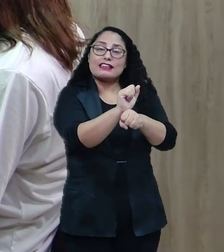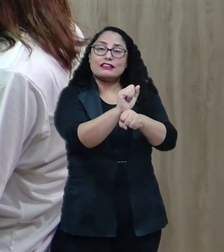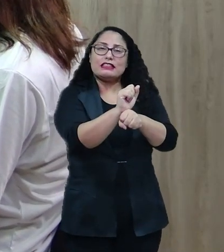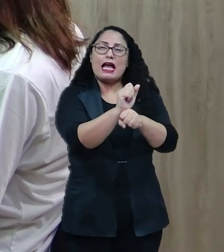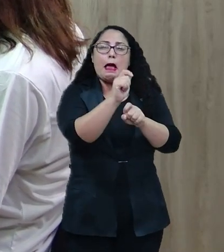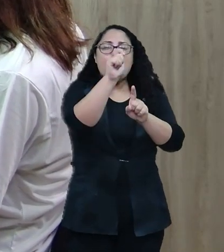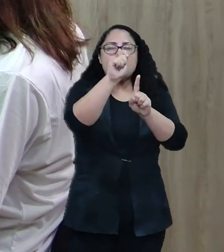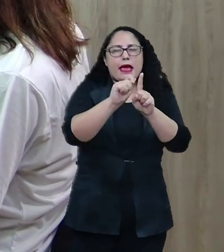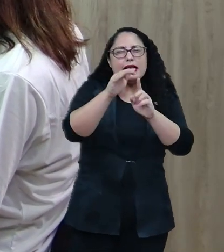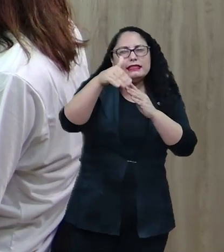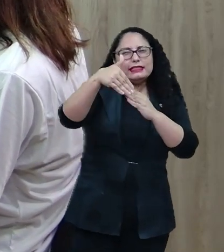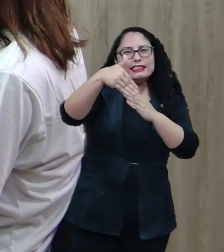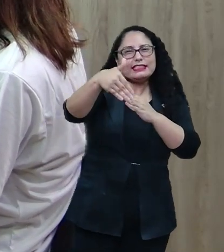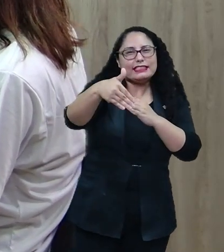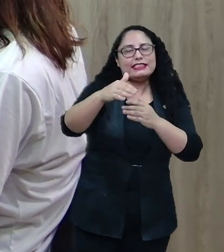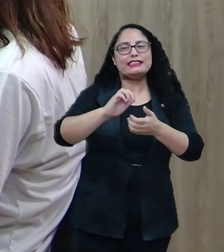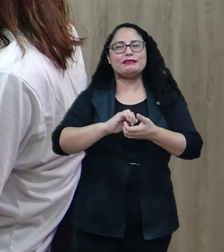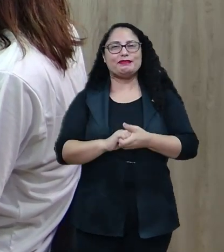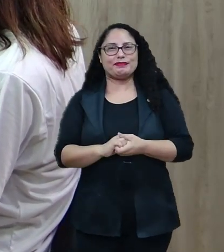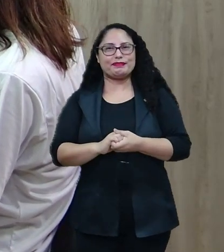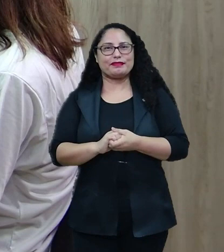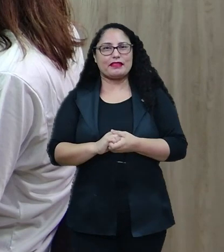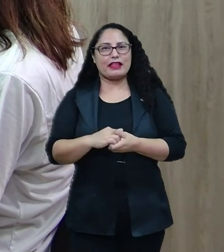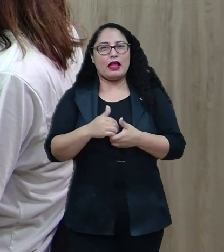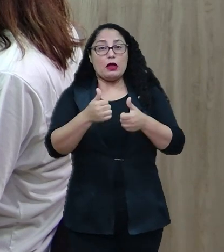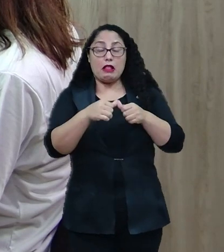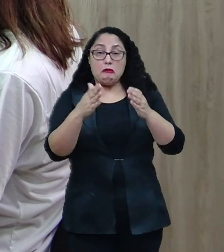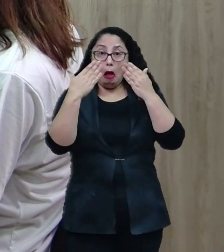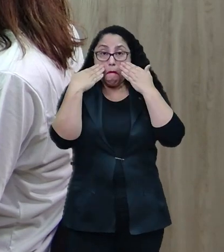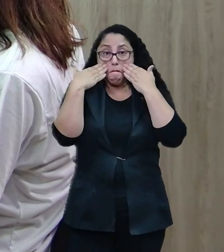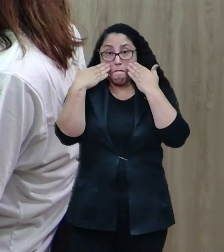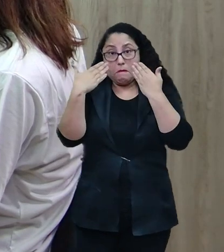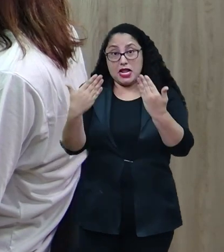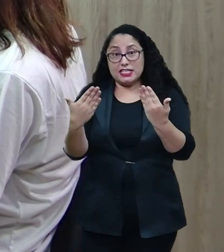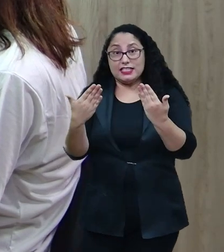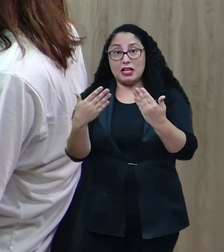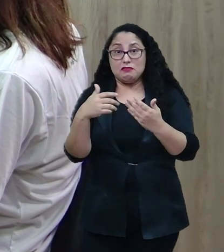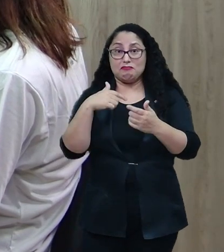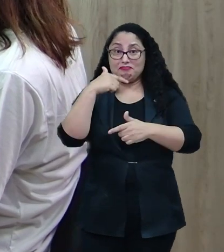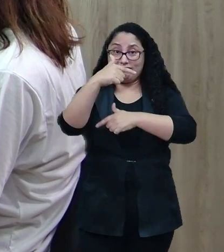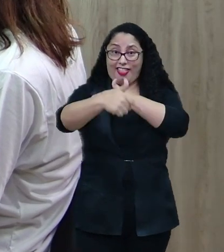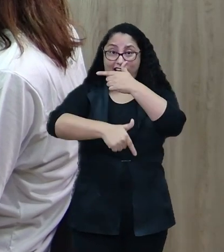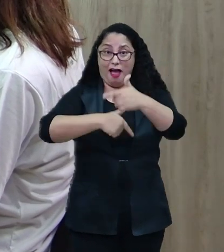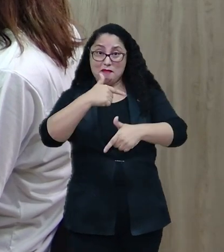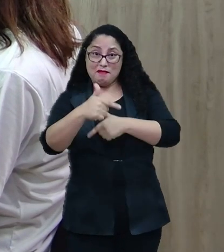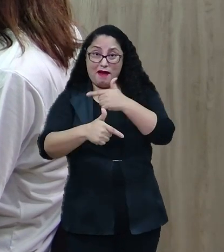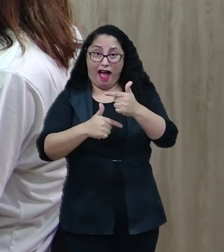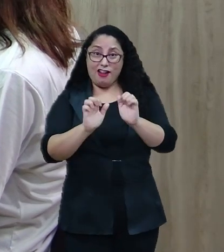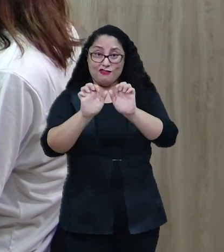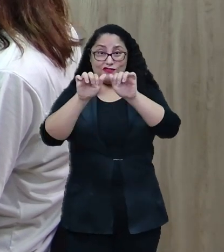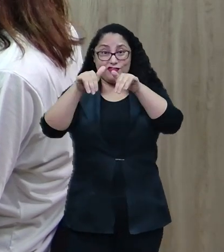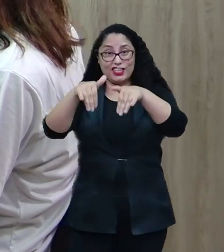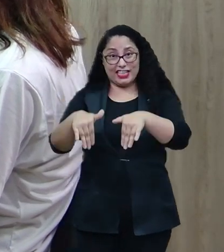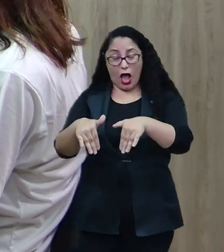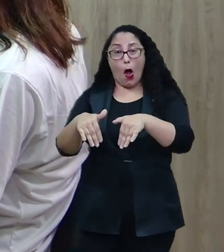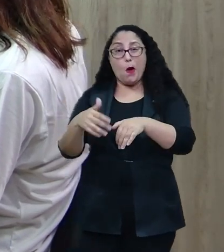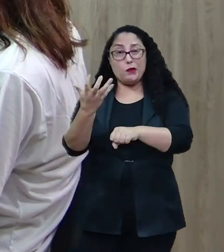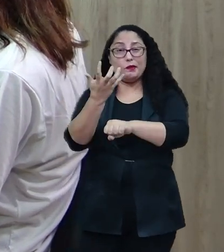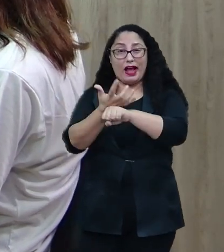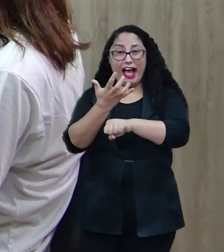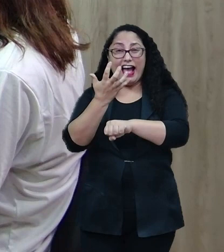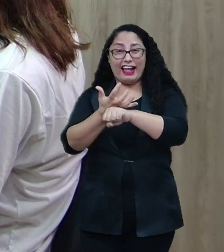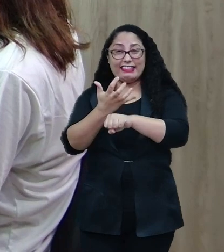Uns meses depois, eu estava apresentando um dos trabalhos finais lá de uma das